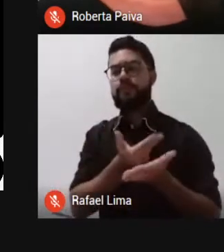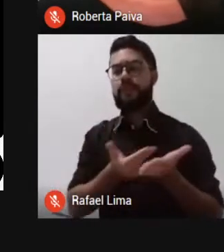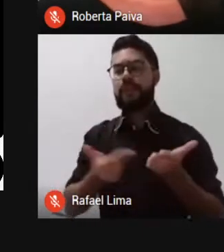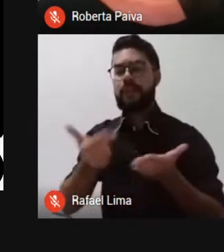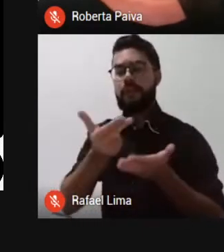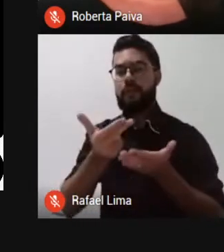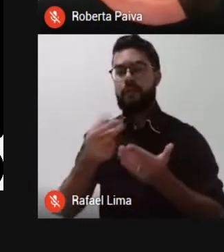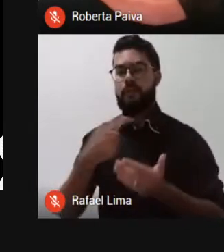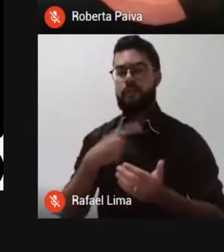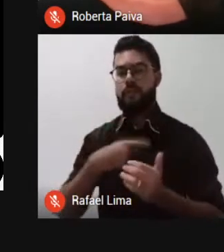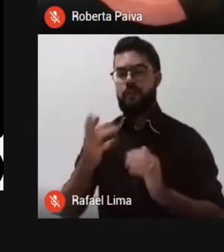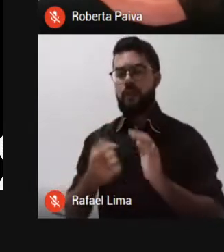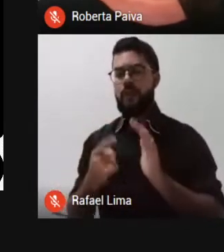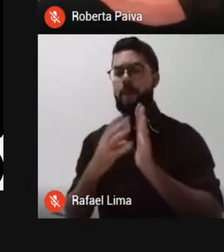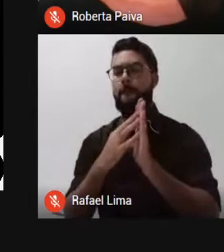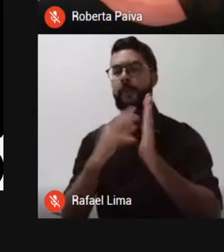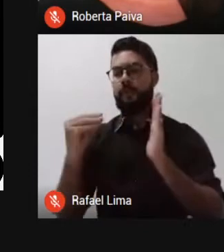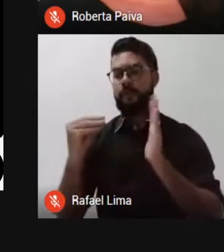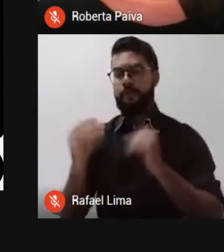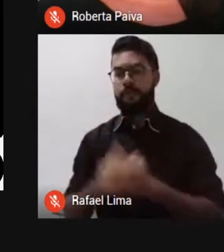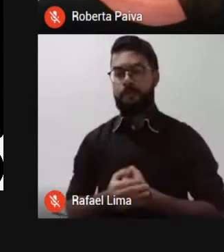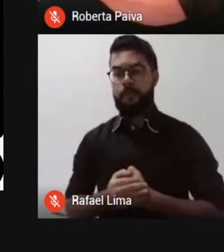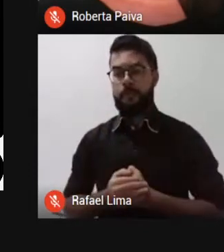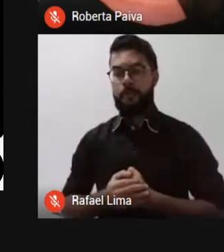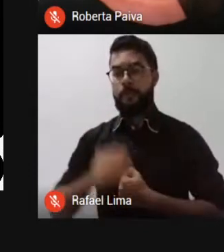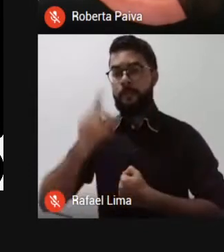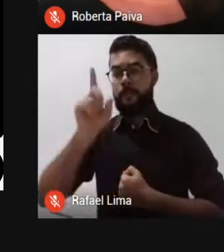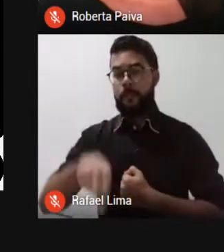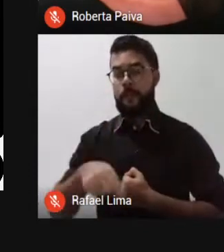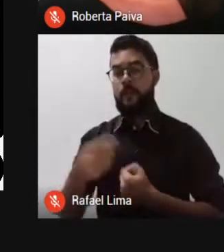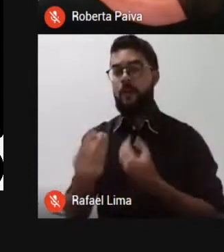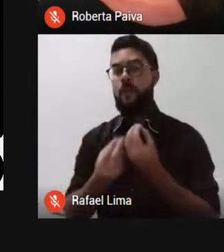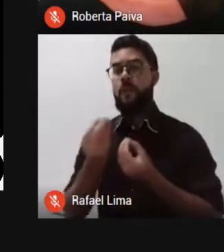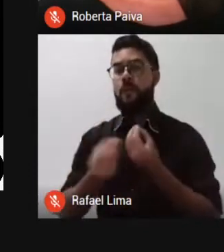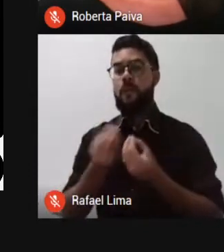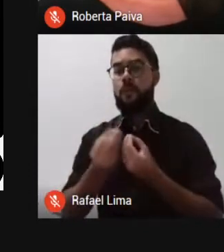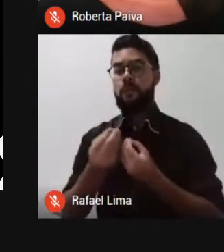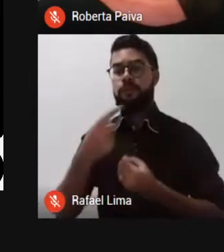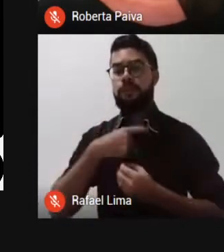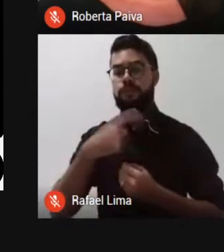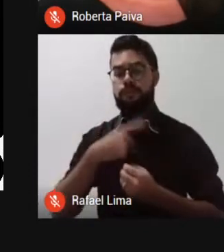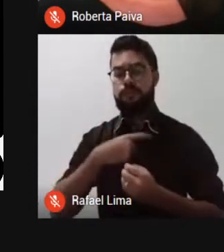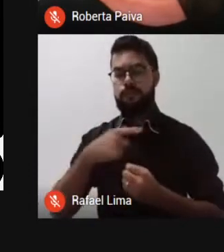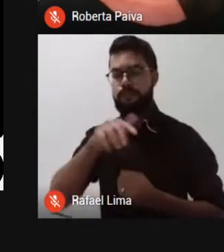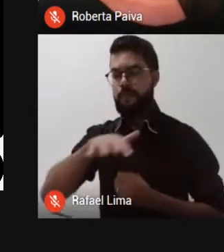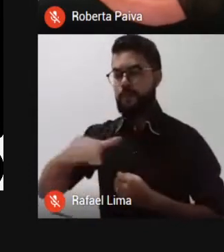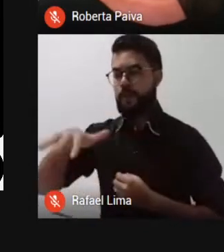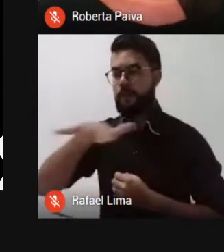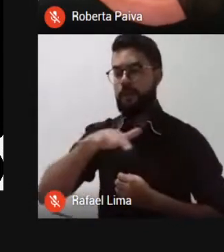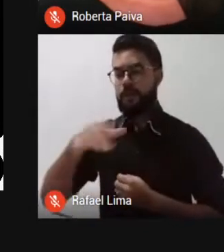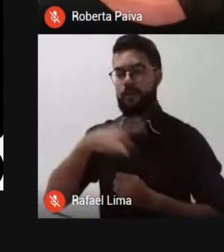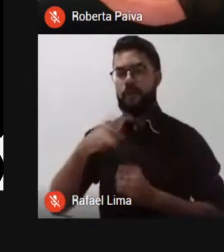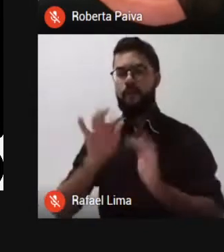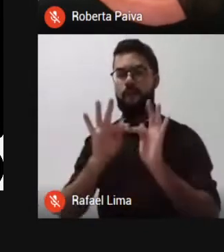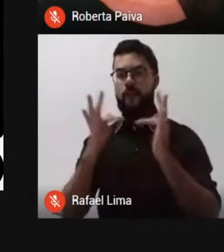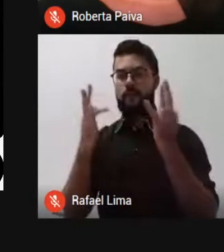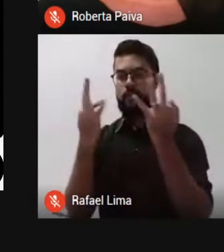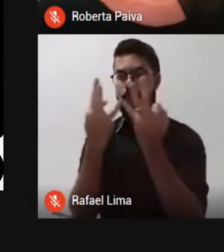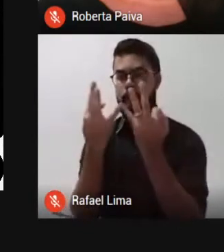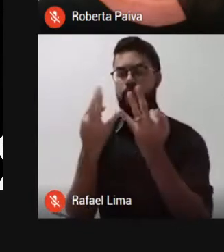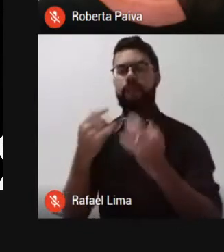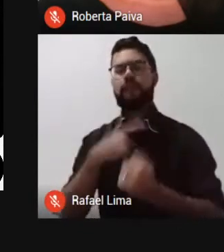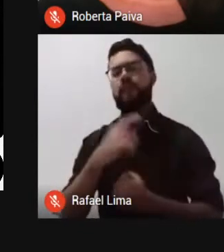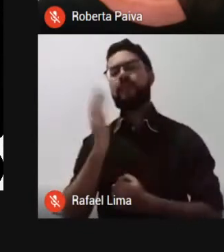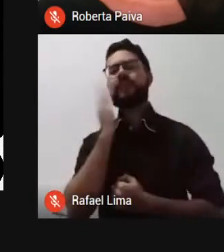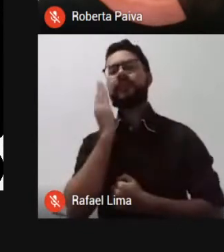paramétrico, né? A gente está aqui no ambiente Revit, onde eu tenho uma família que reconhece